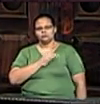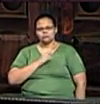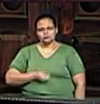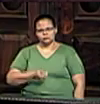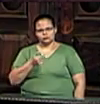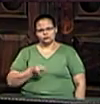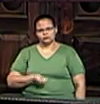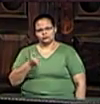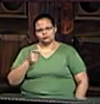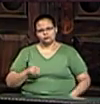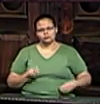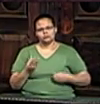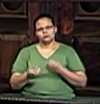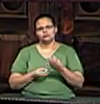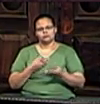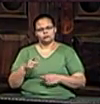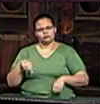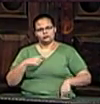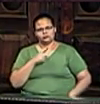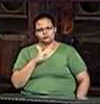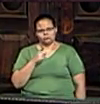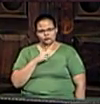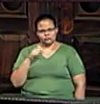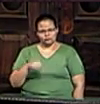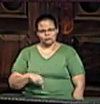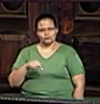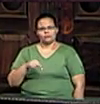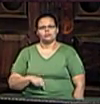Se nós temos aqui